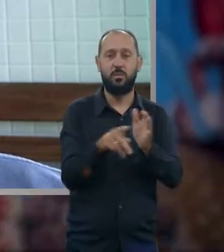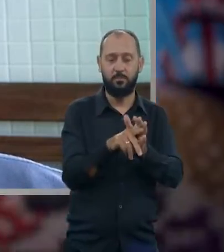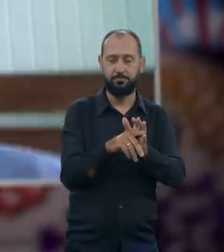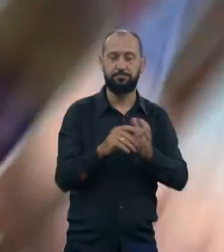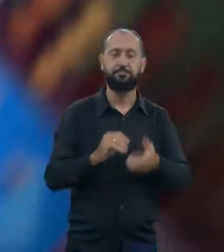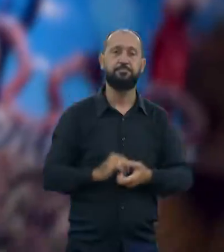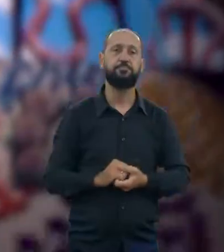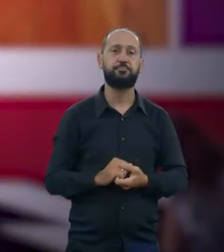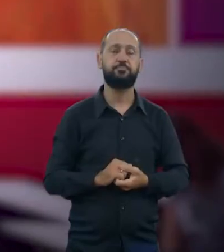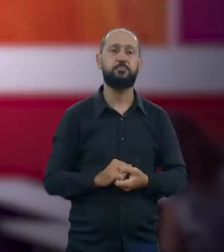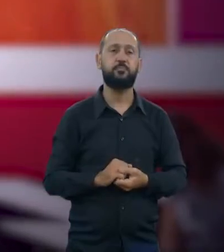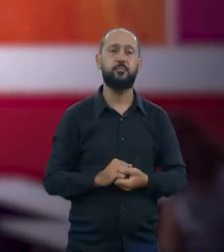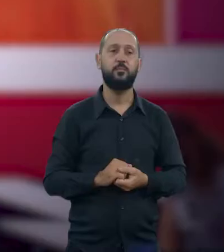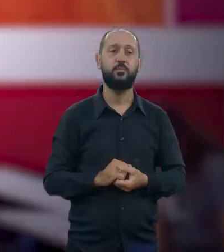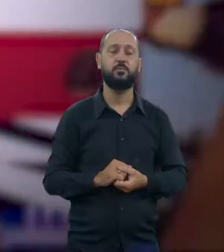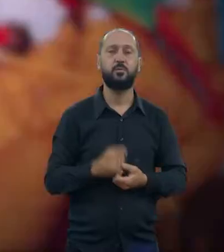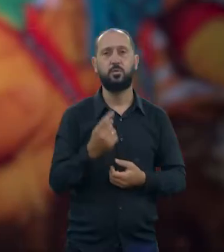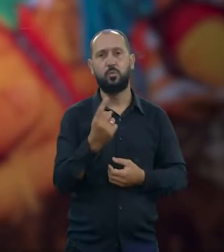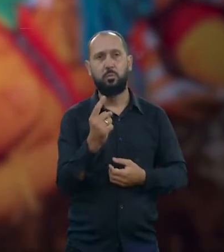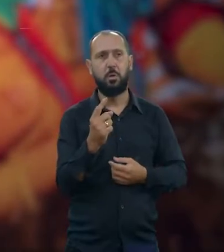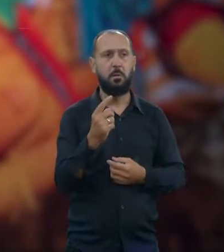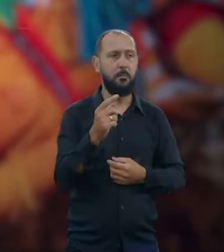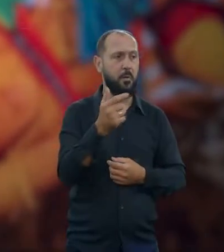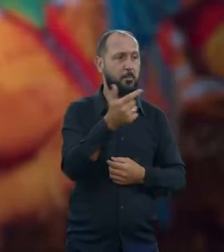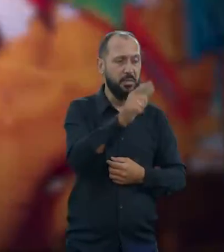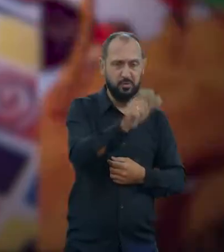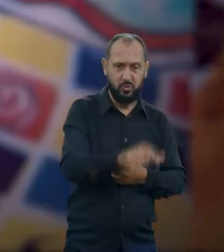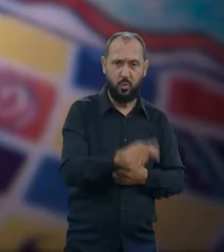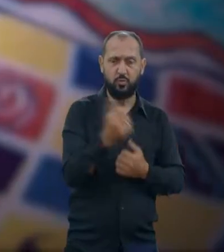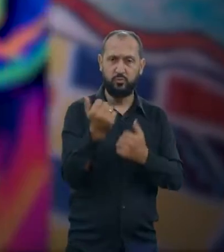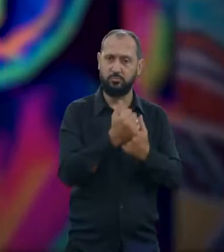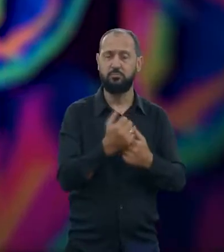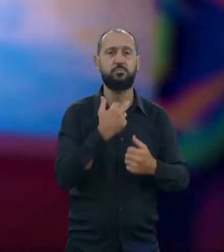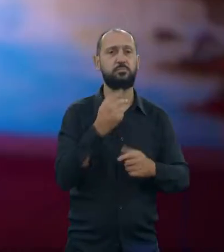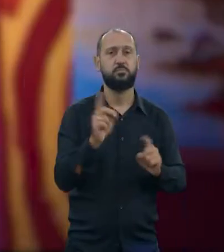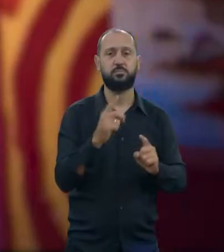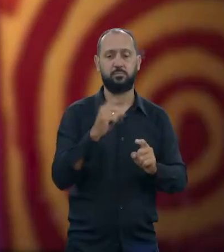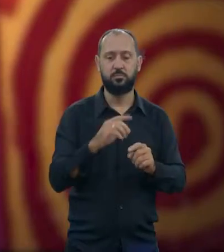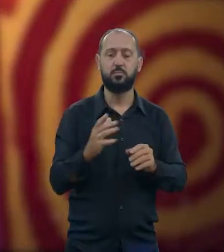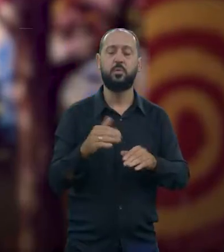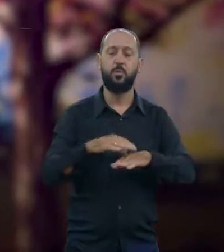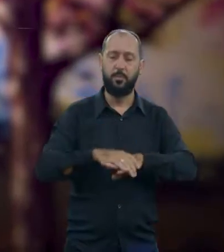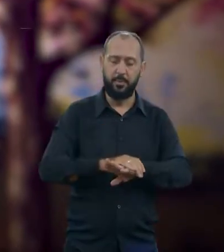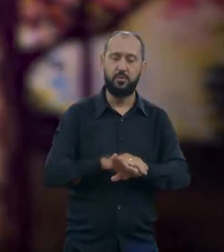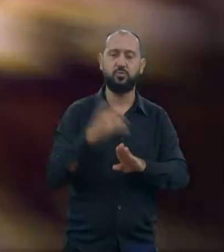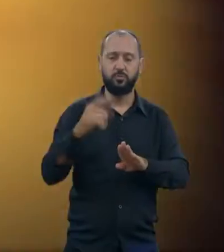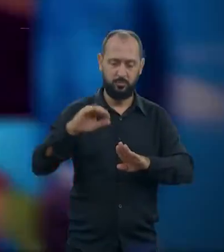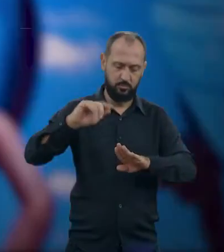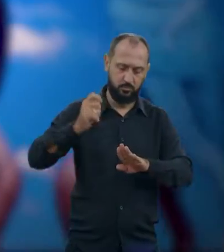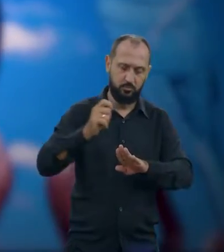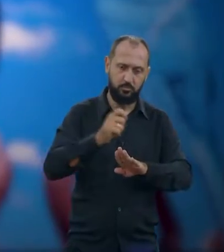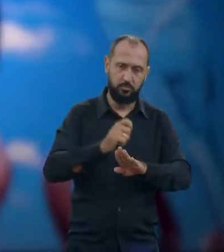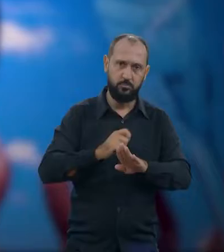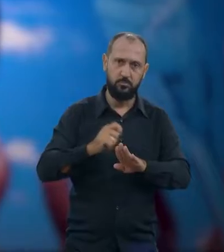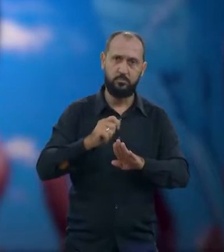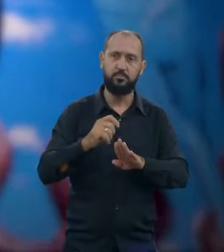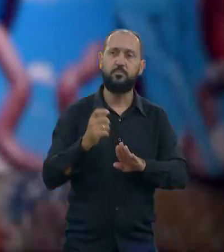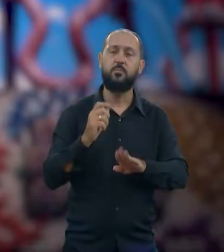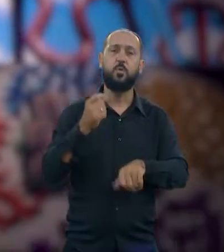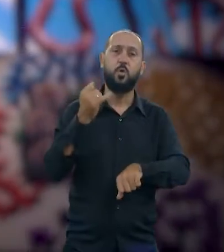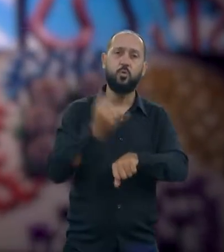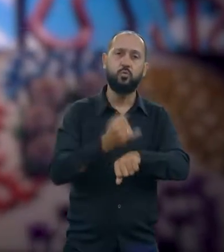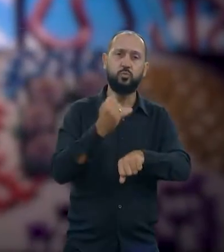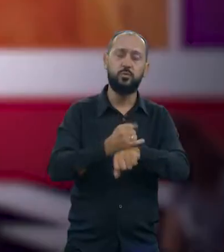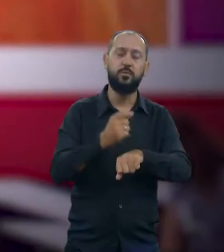mexer na peça. Nenhuma outra pessoa pode fazer isso. Então eu remodelei esse pé, aí ele passa pelo processo